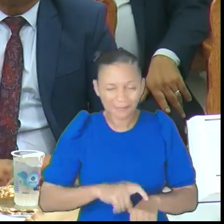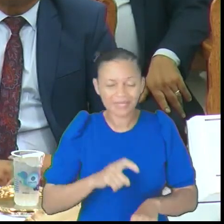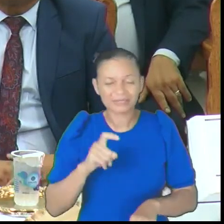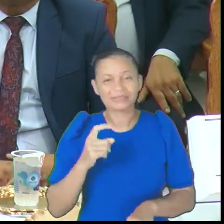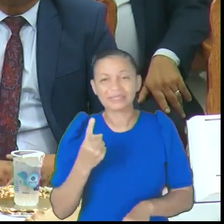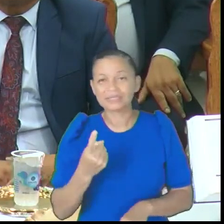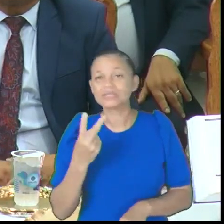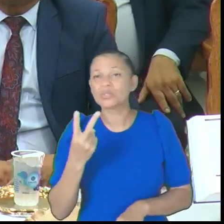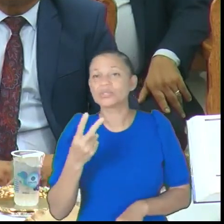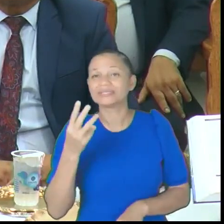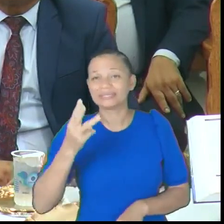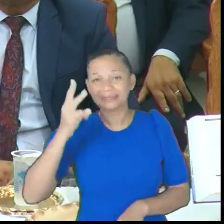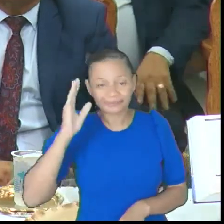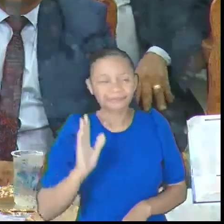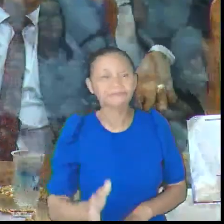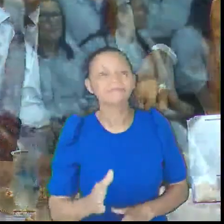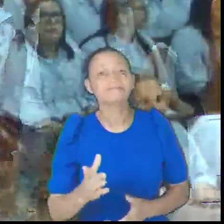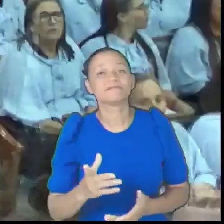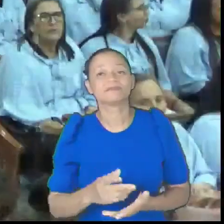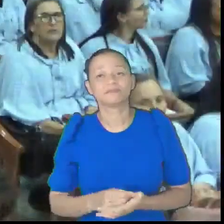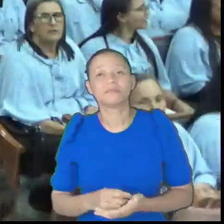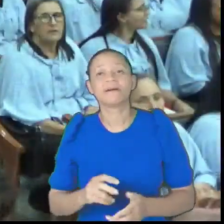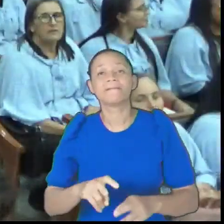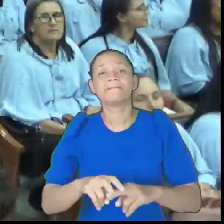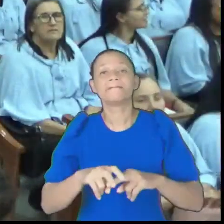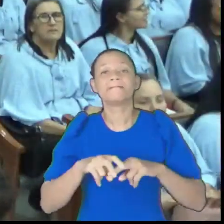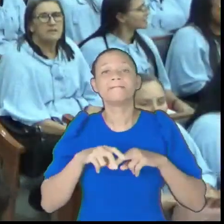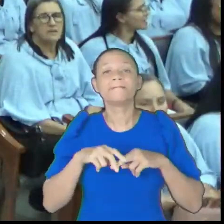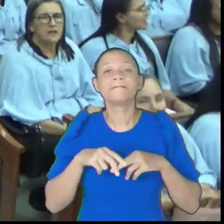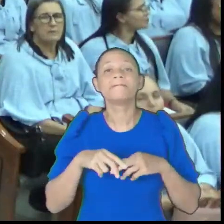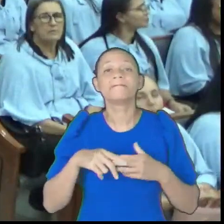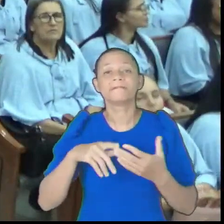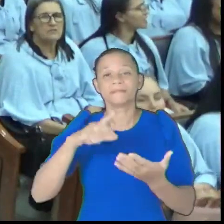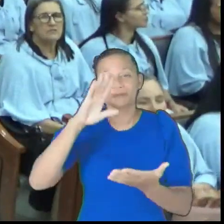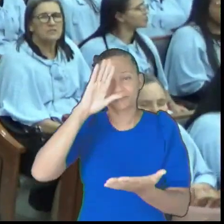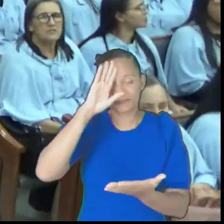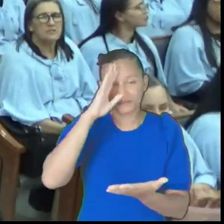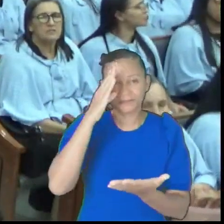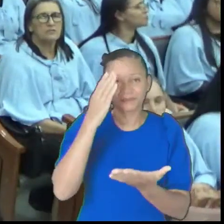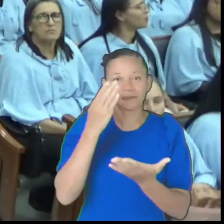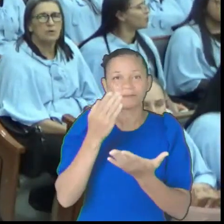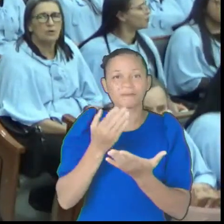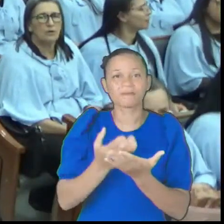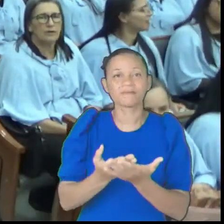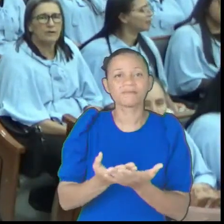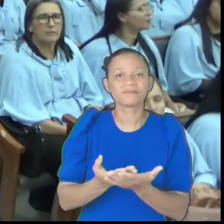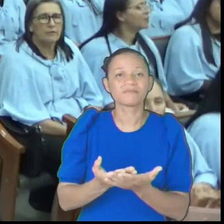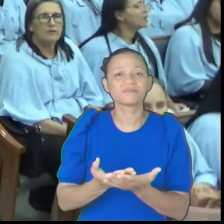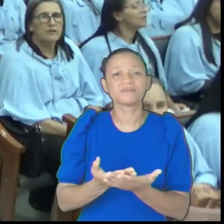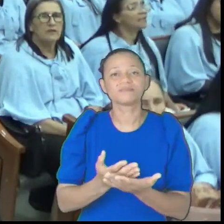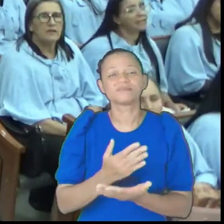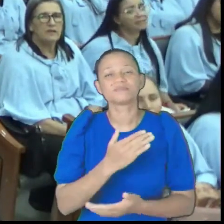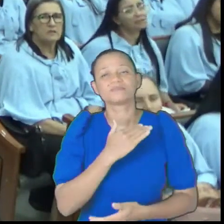alto. 1, 2, 3. Porque se cremos que o Senhor